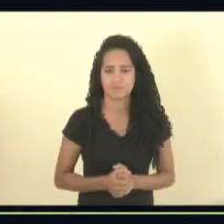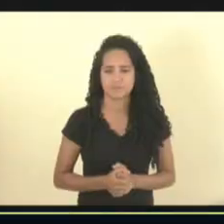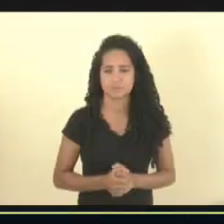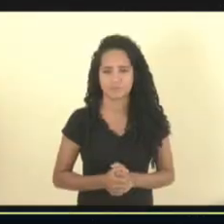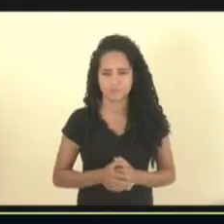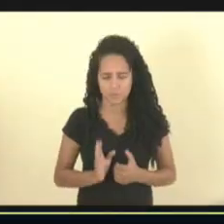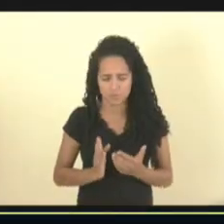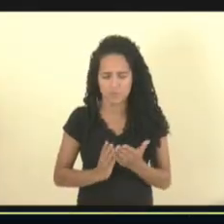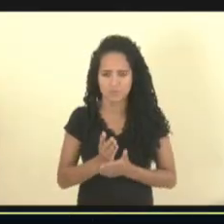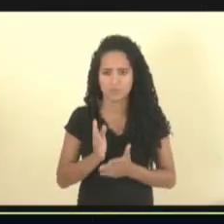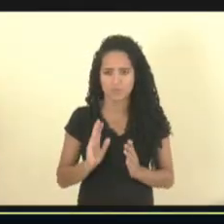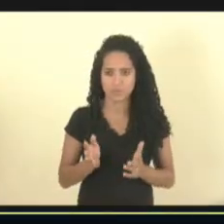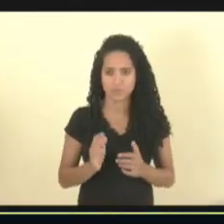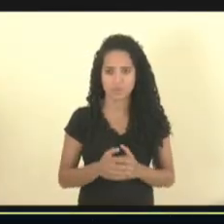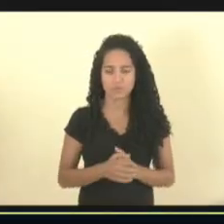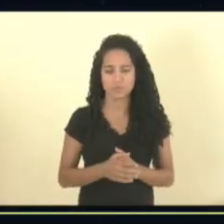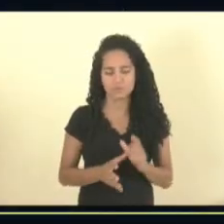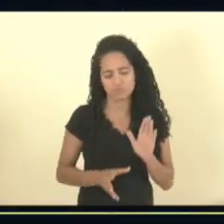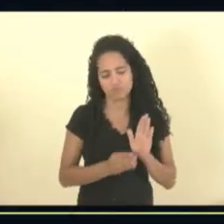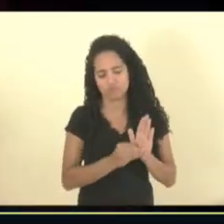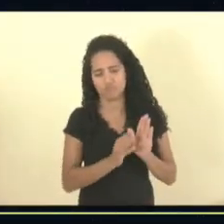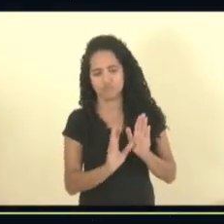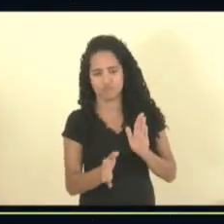sido aprovada e acolhido a emenda.